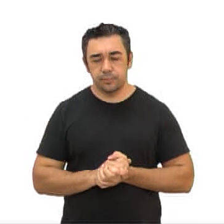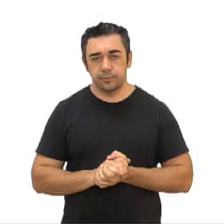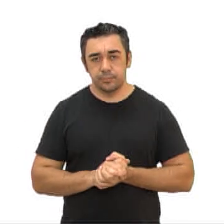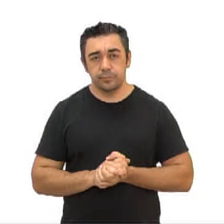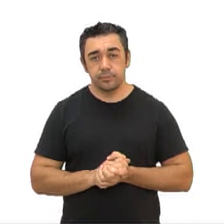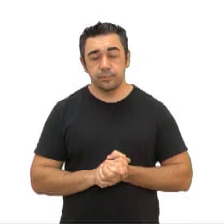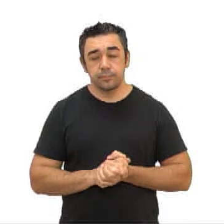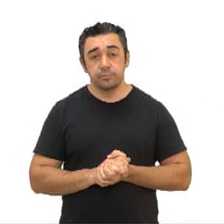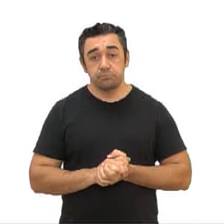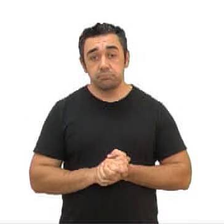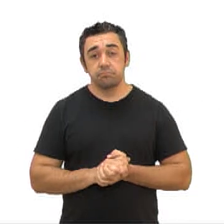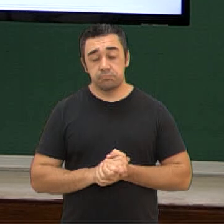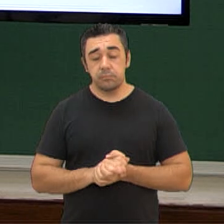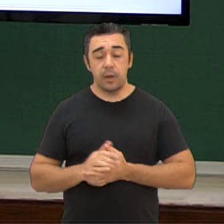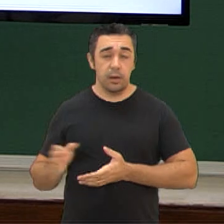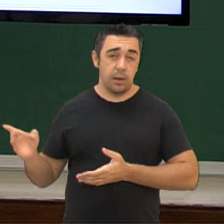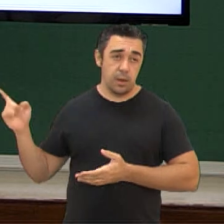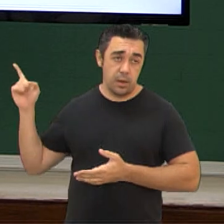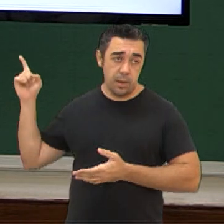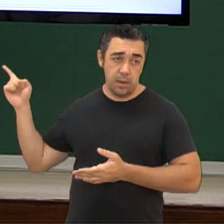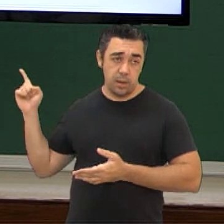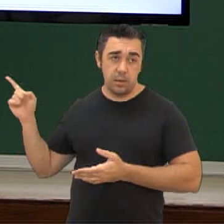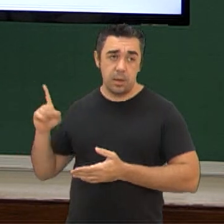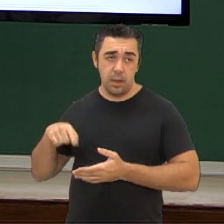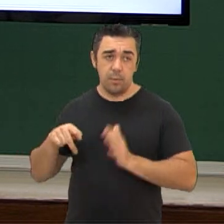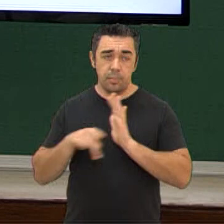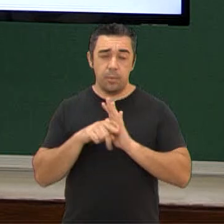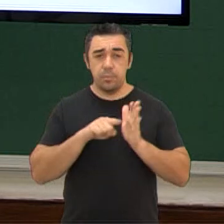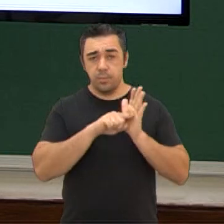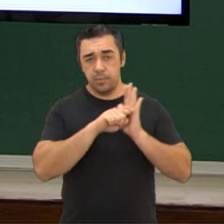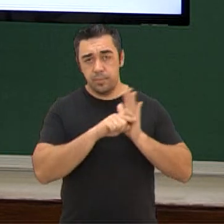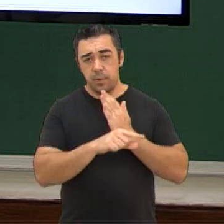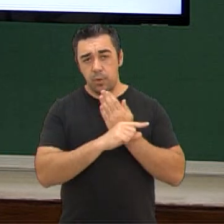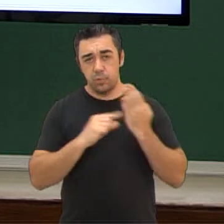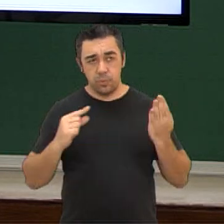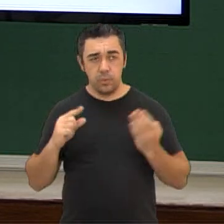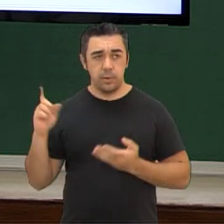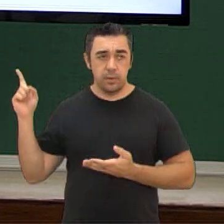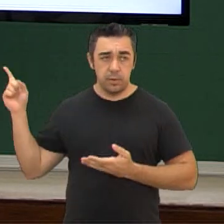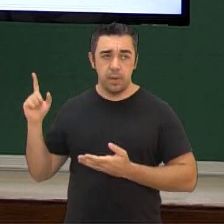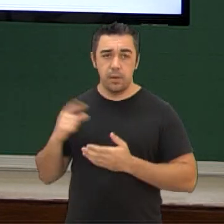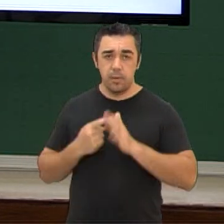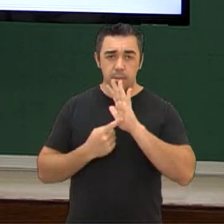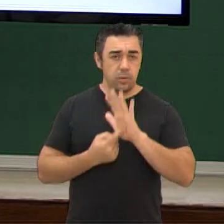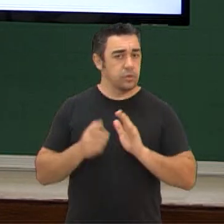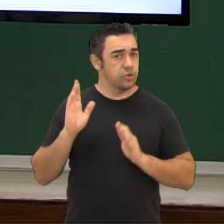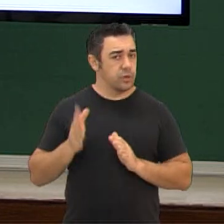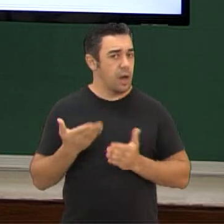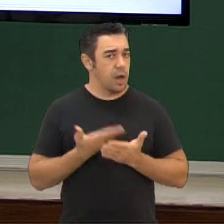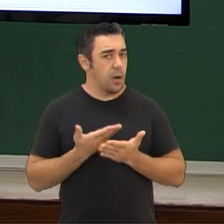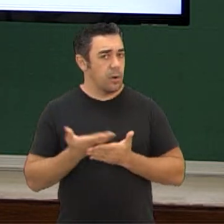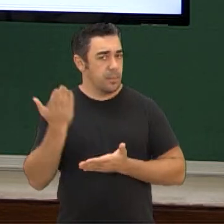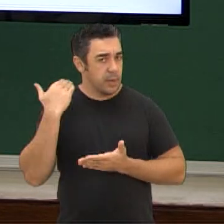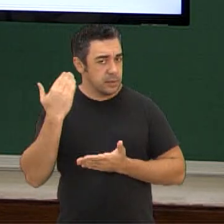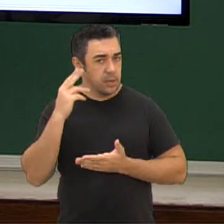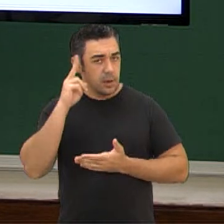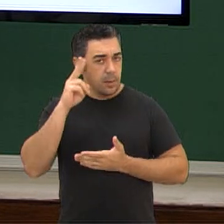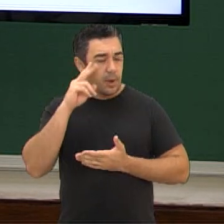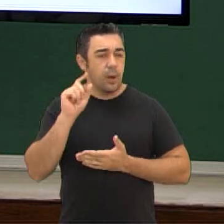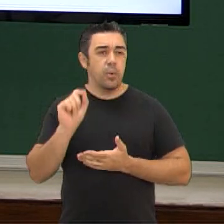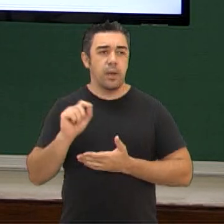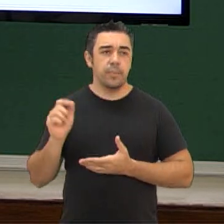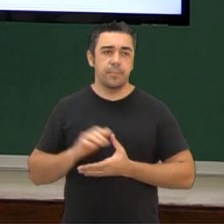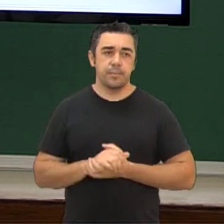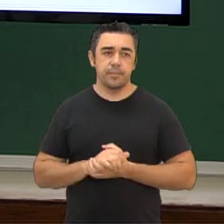Então é isso, né? Esses são os compostos de Grignard. Eu tenho aqui o esboço, já trabalhei nas aulas passadas, mas é bom relembrar sempre,